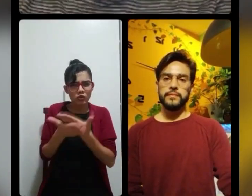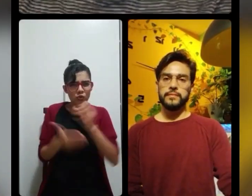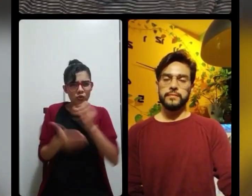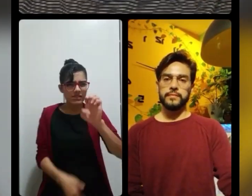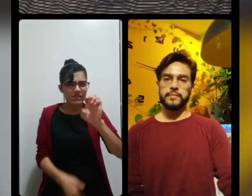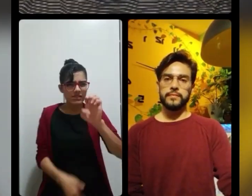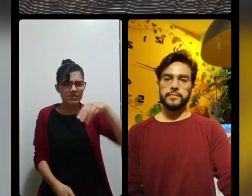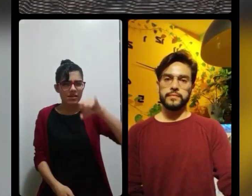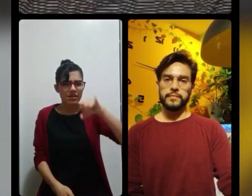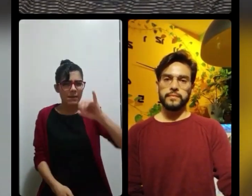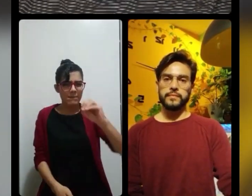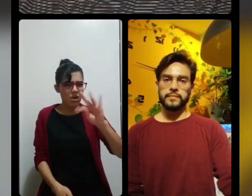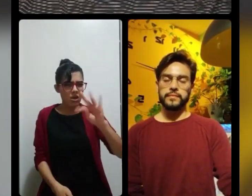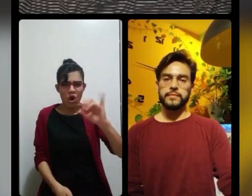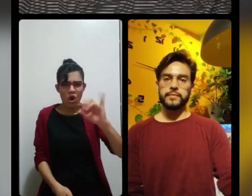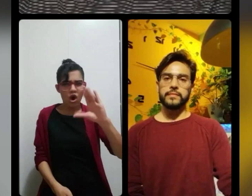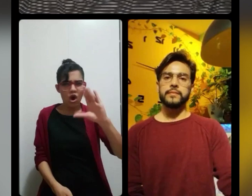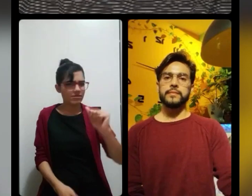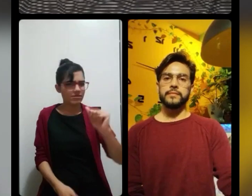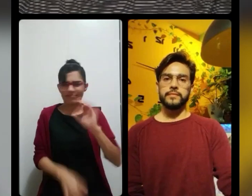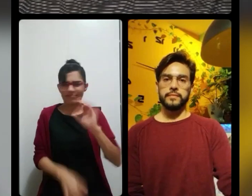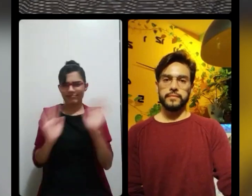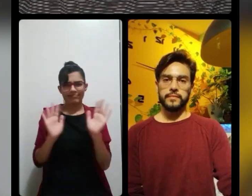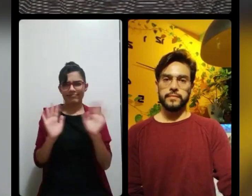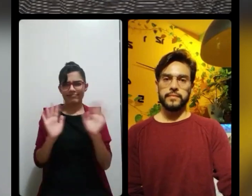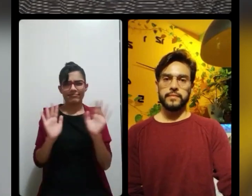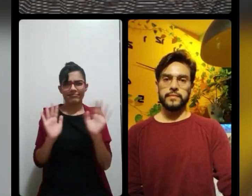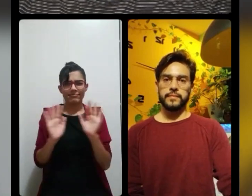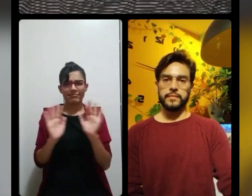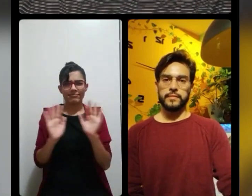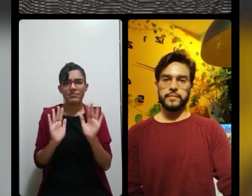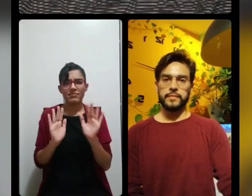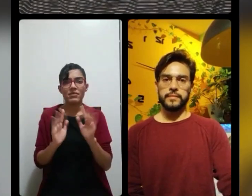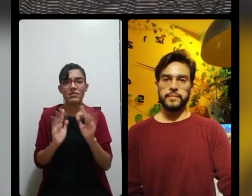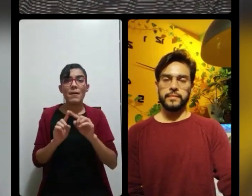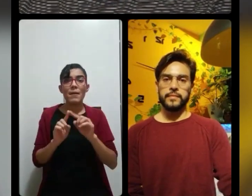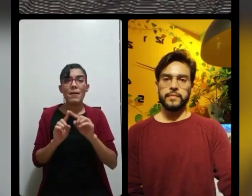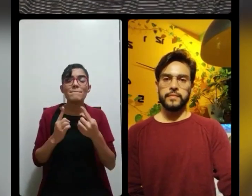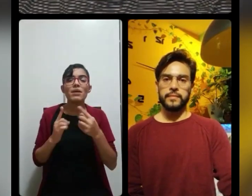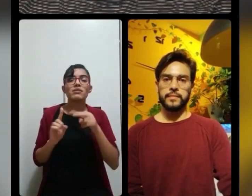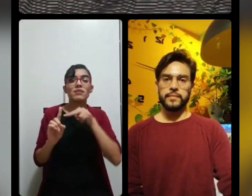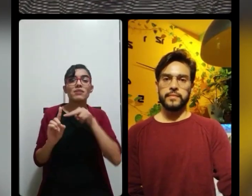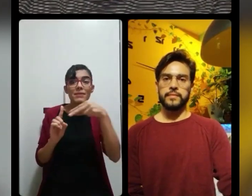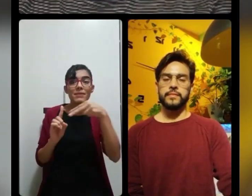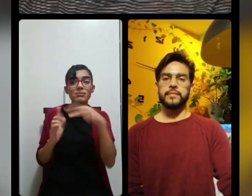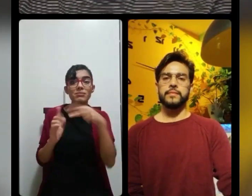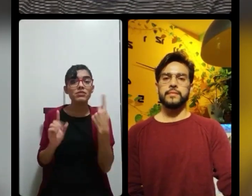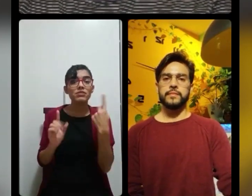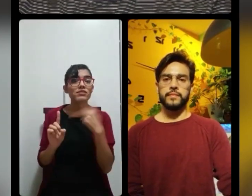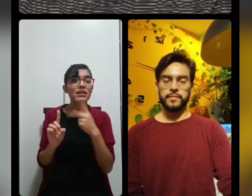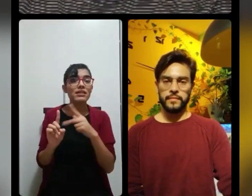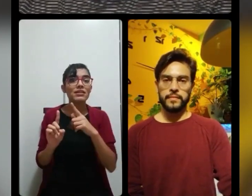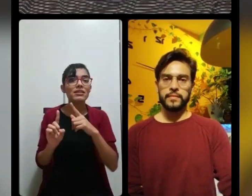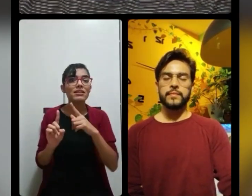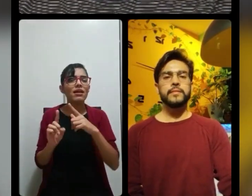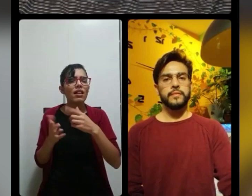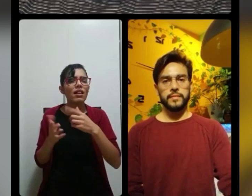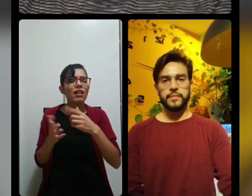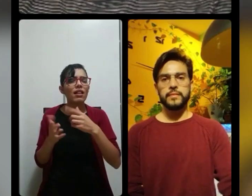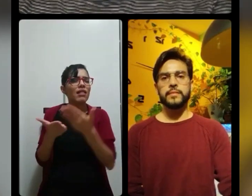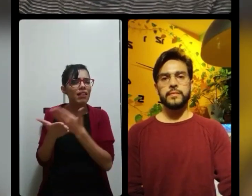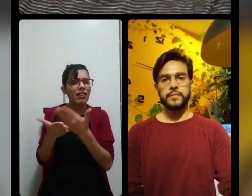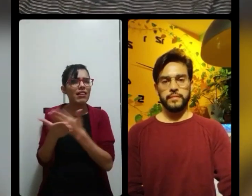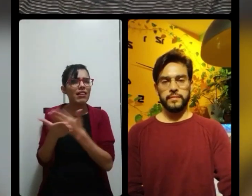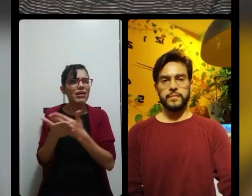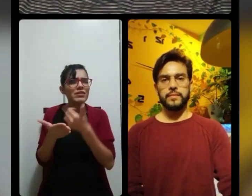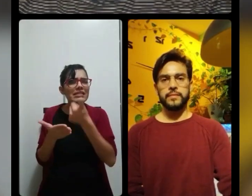esse olhar, de qualquer maneira, em cada verbete que ele vai erguendo ao longo do livro. Né? São mais de 100